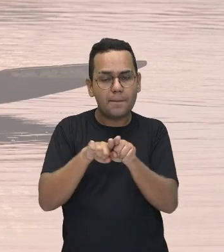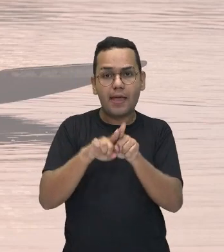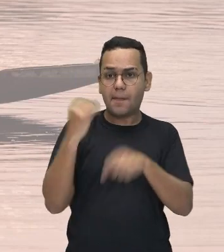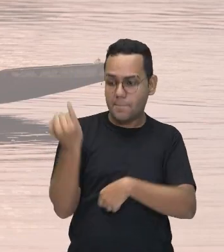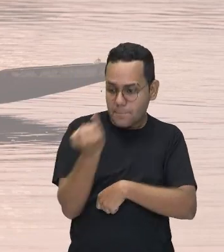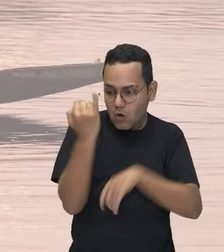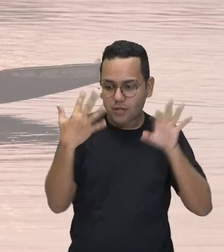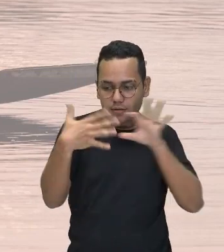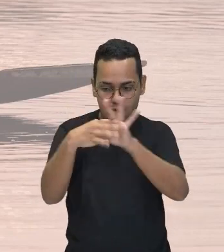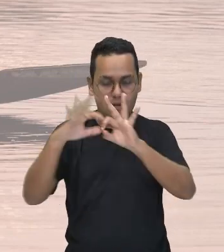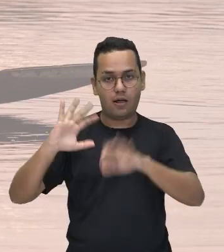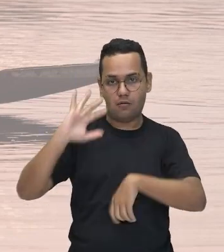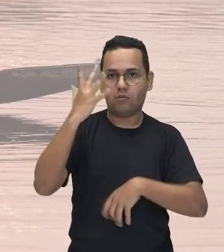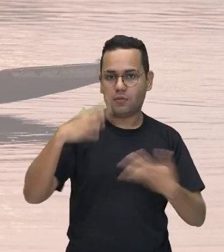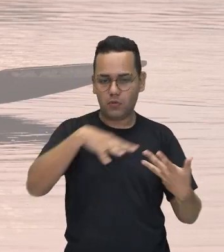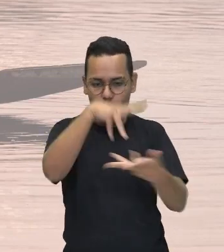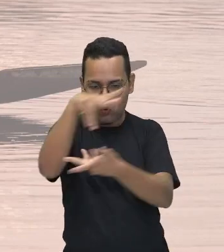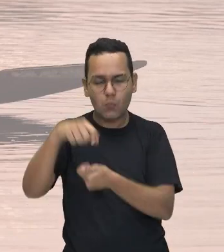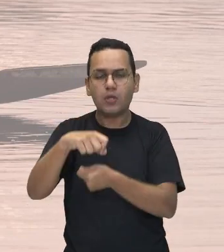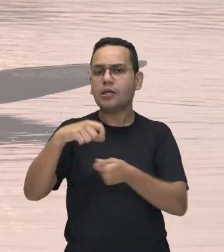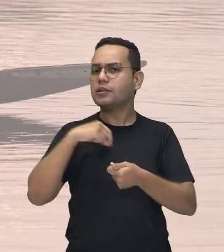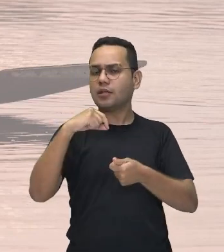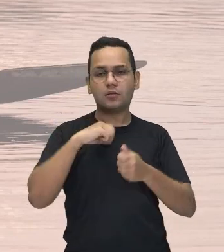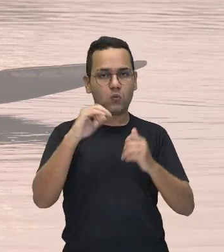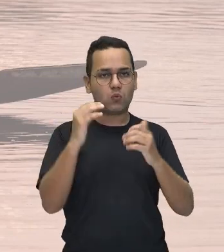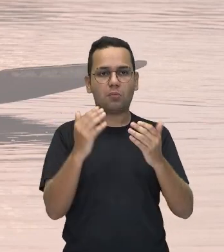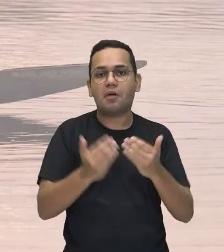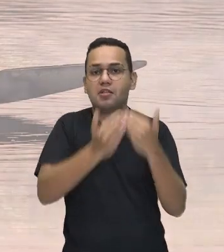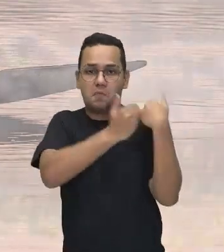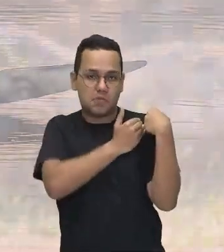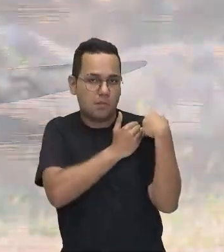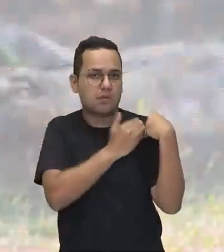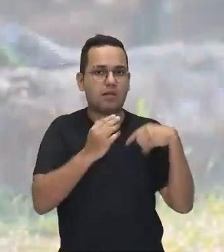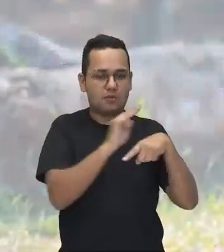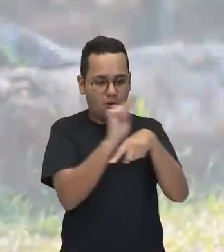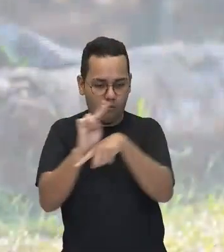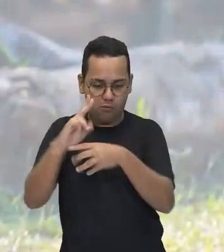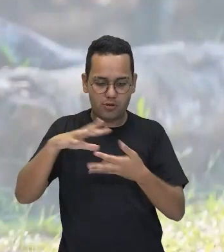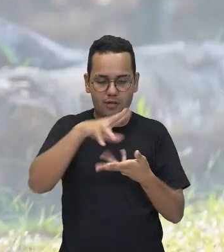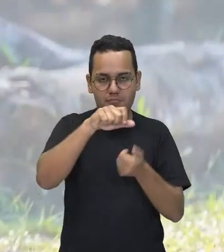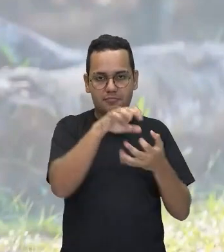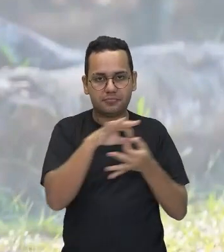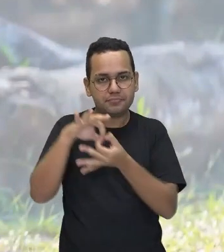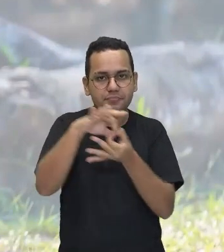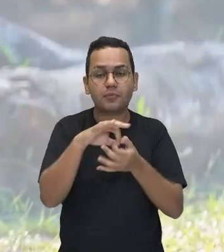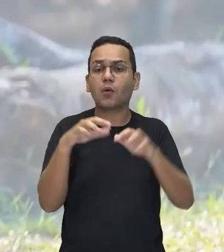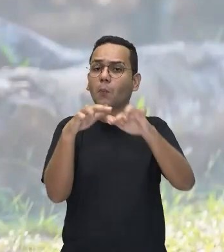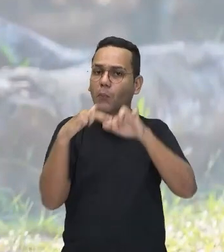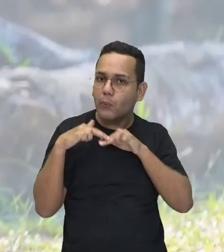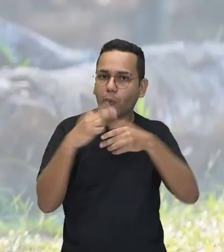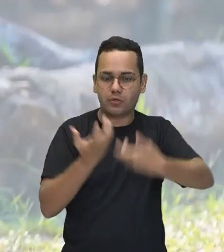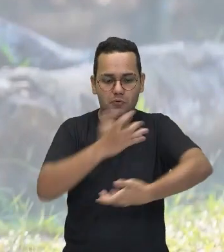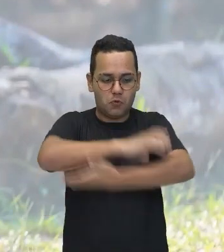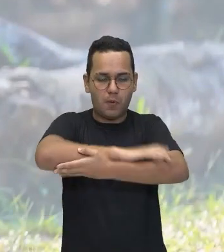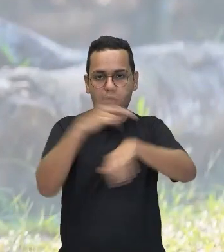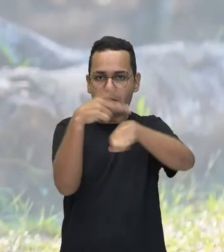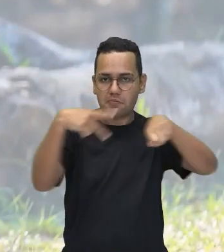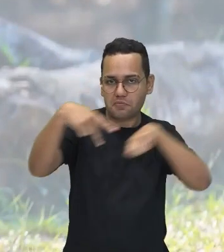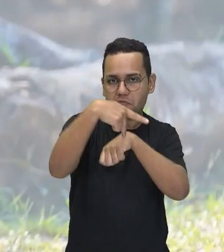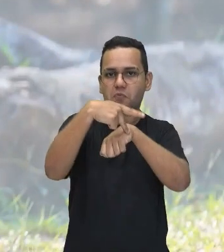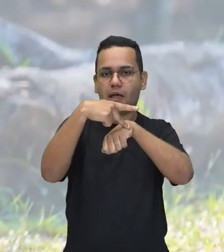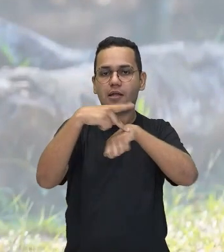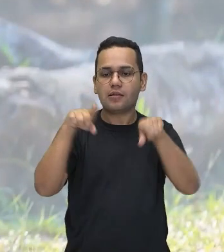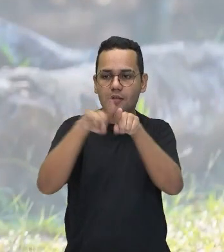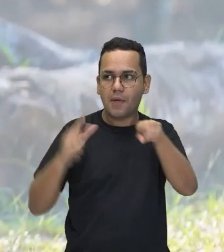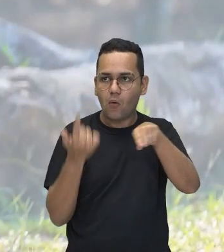global exigem um compromisso firme com a sustentabilidade. Ações conjuntas entre os países da região e a comunidade